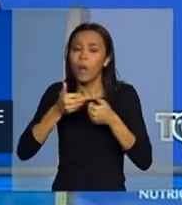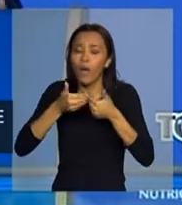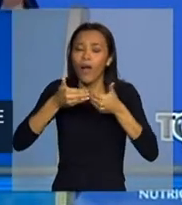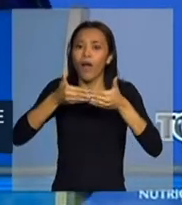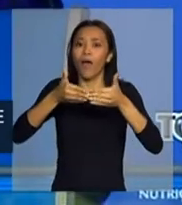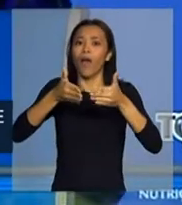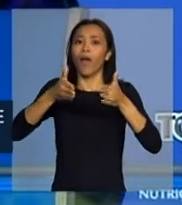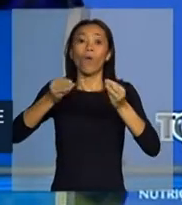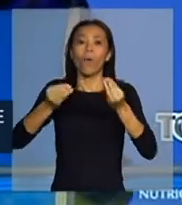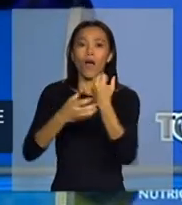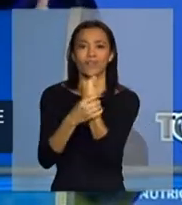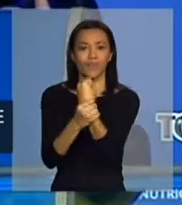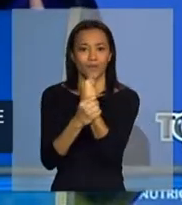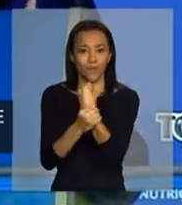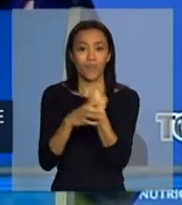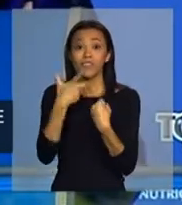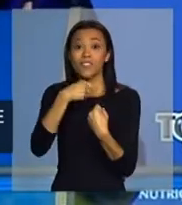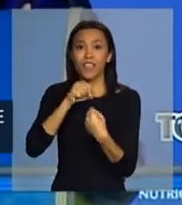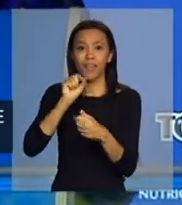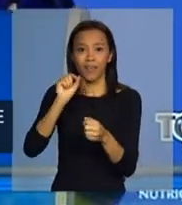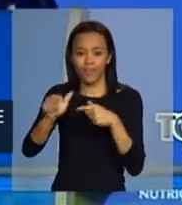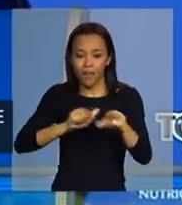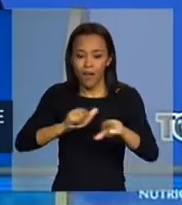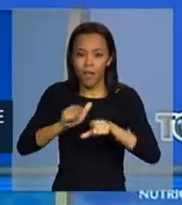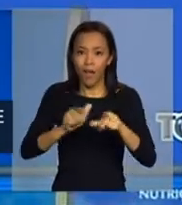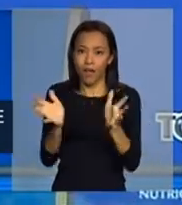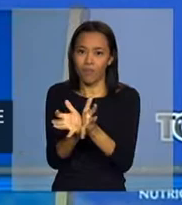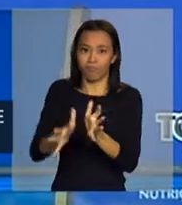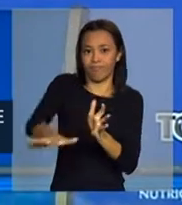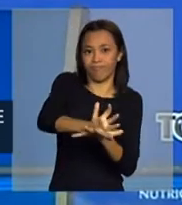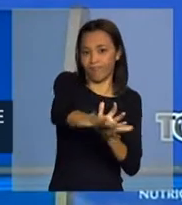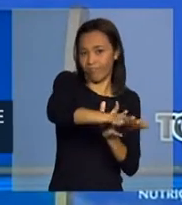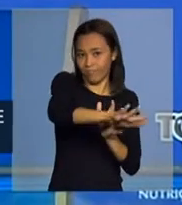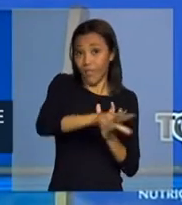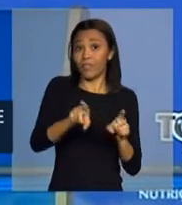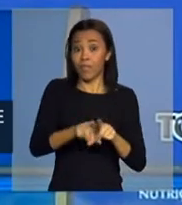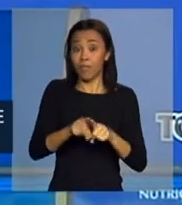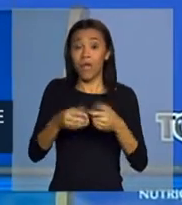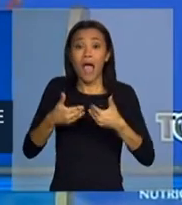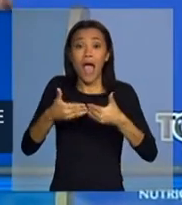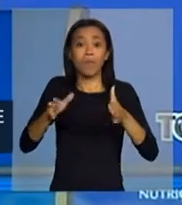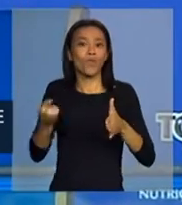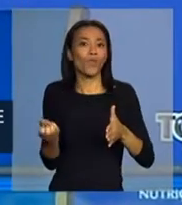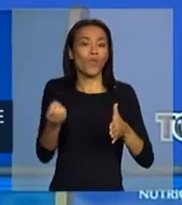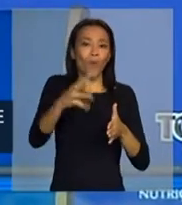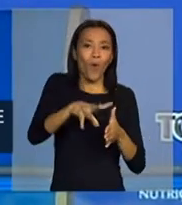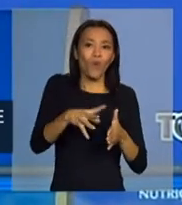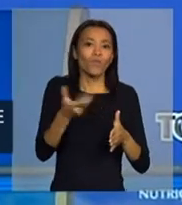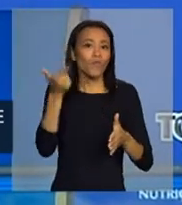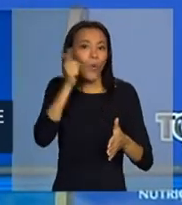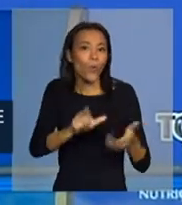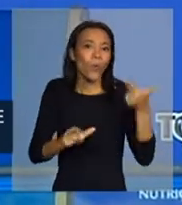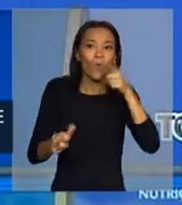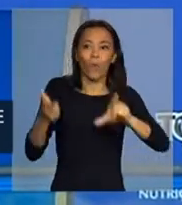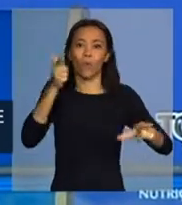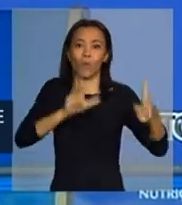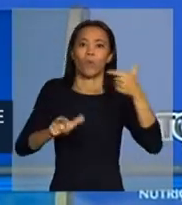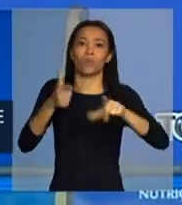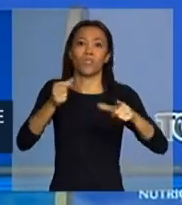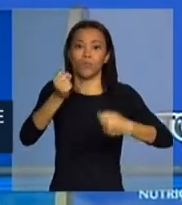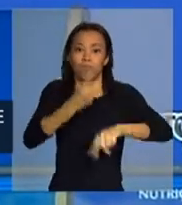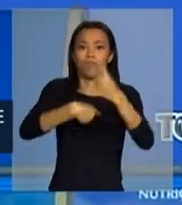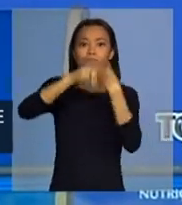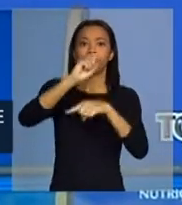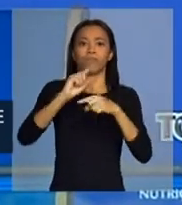a segurança do produtor, mas vão abrir também novas fronteiras para nós e vão nos permitir dar novos